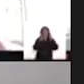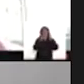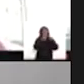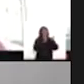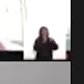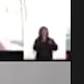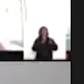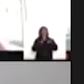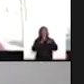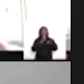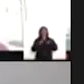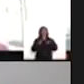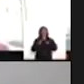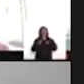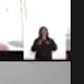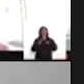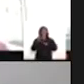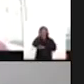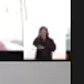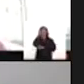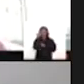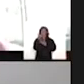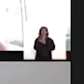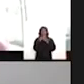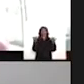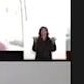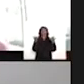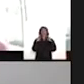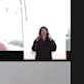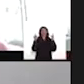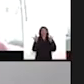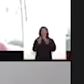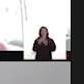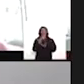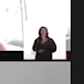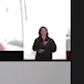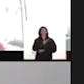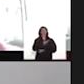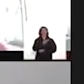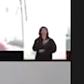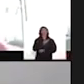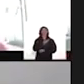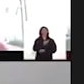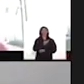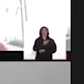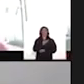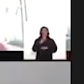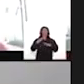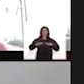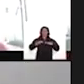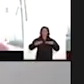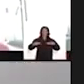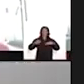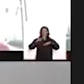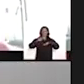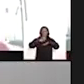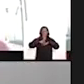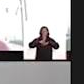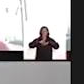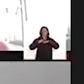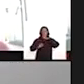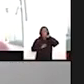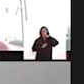de contas, ele foi baixado em diligência? Tem resposta dessa diligência? Porque eu entendo que ele não pode prosperar enquanto não